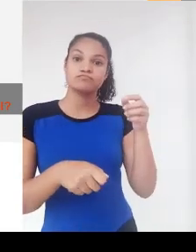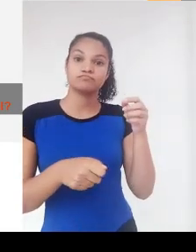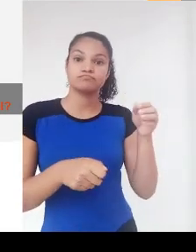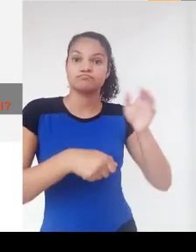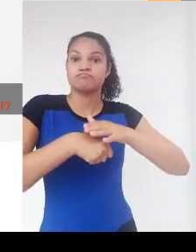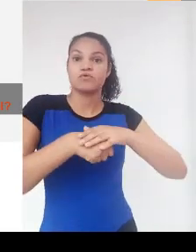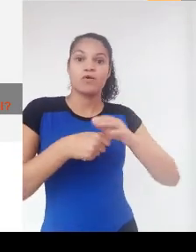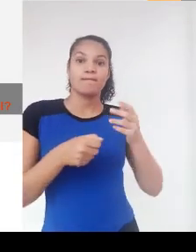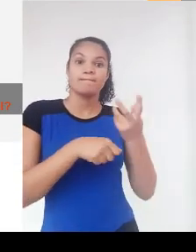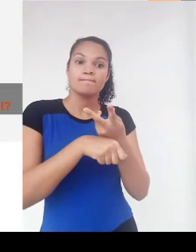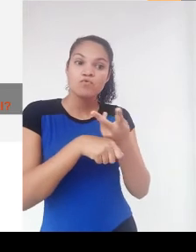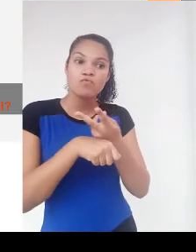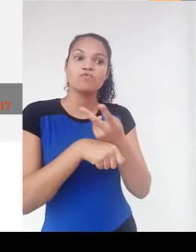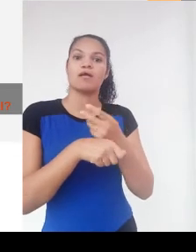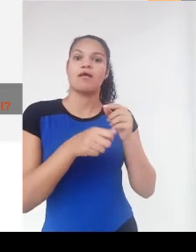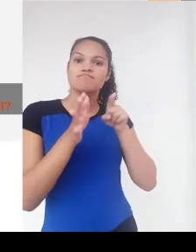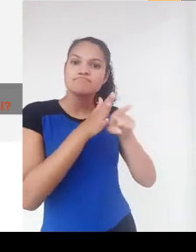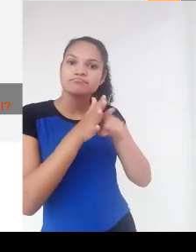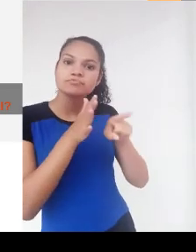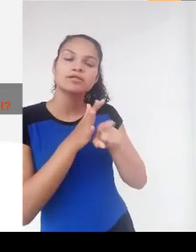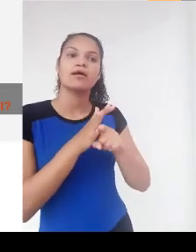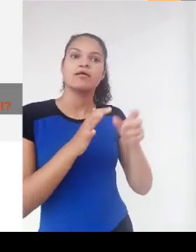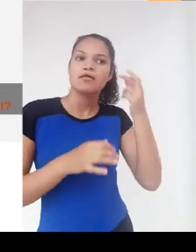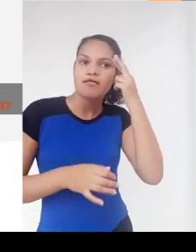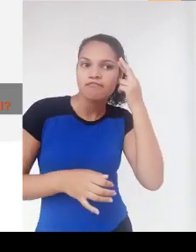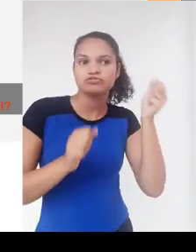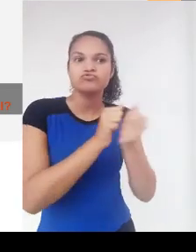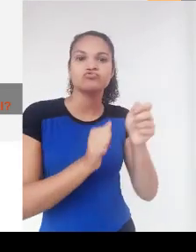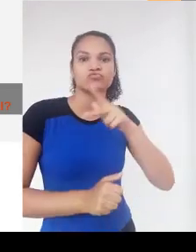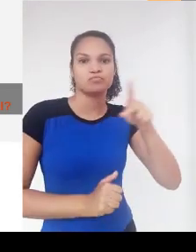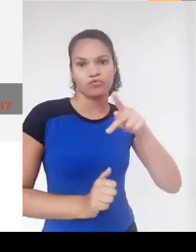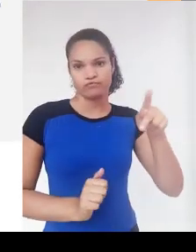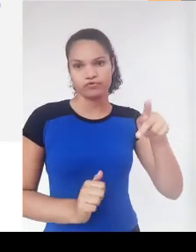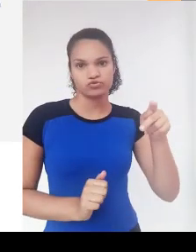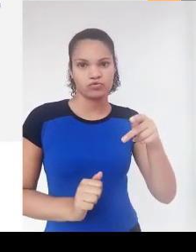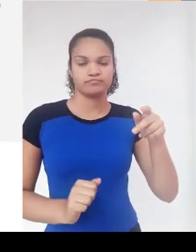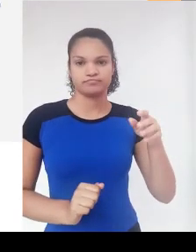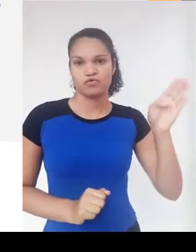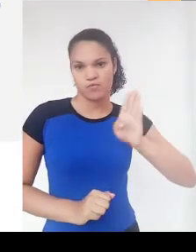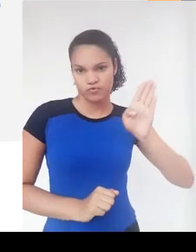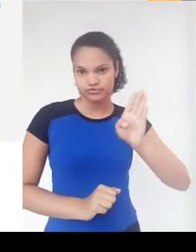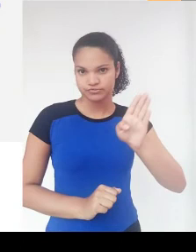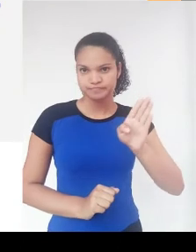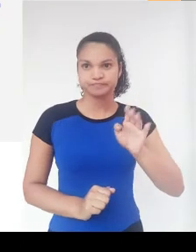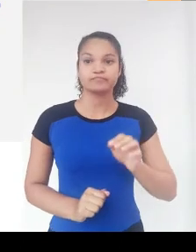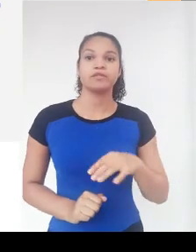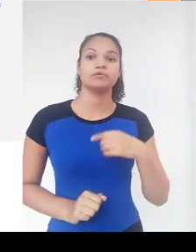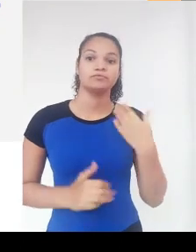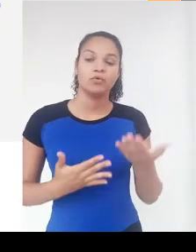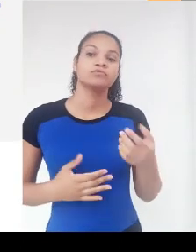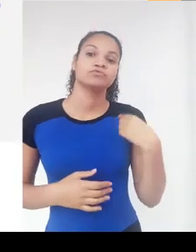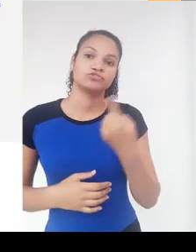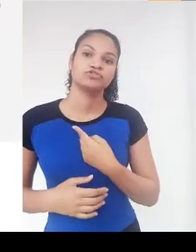estas duas perguntas para vocês refletirem junto com os professores de vocês da disciplina de biologia. Bom, talvez nós tenhamos